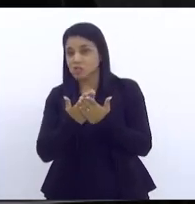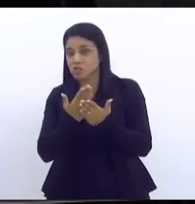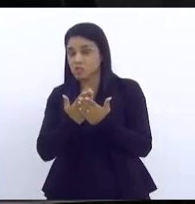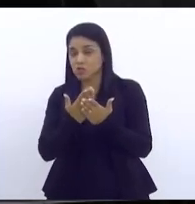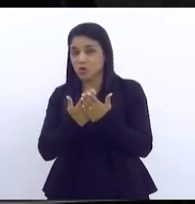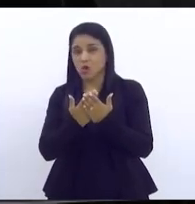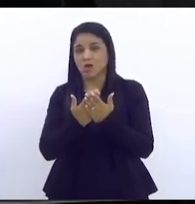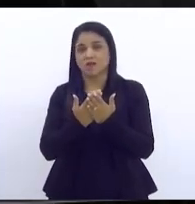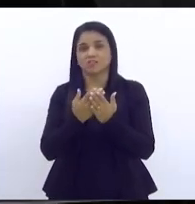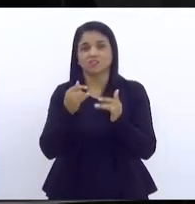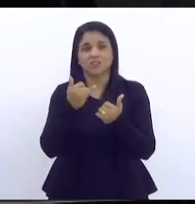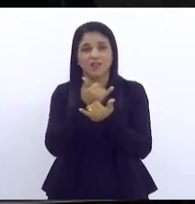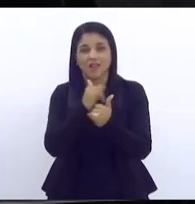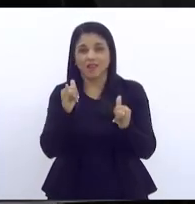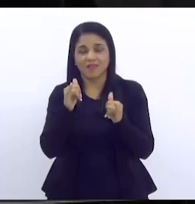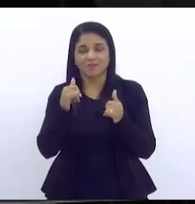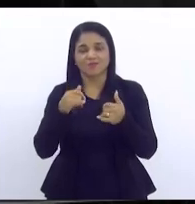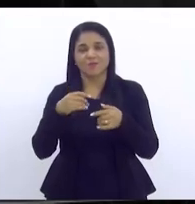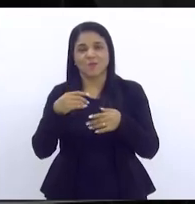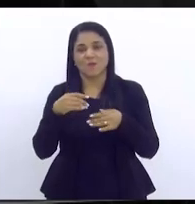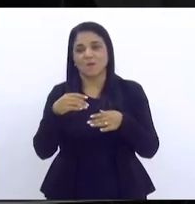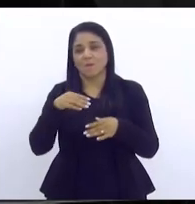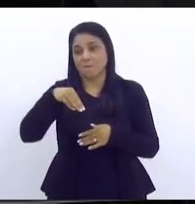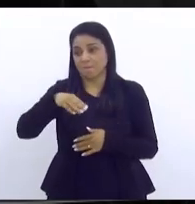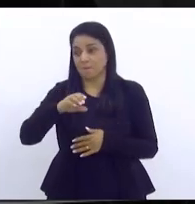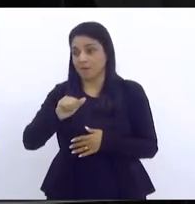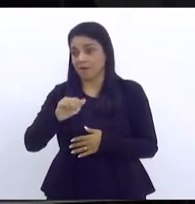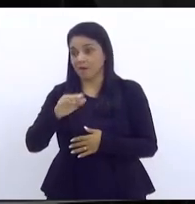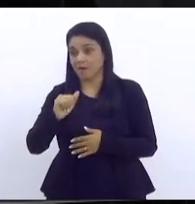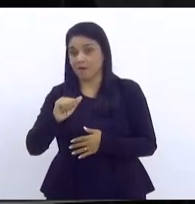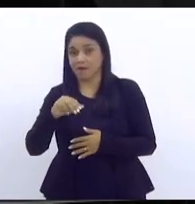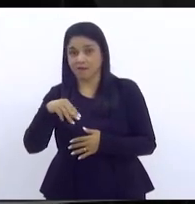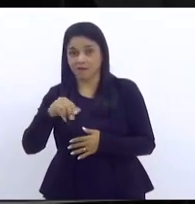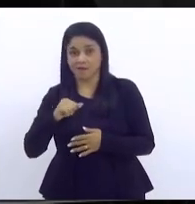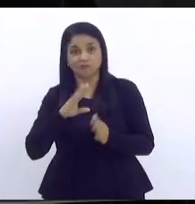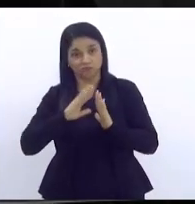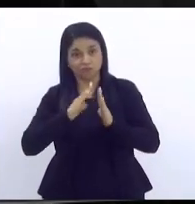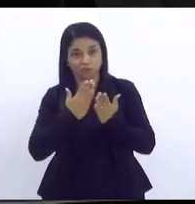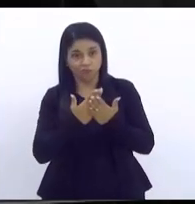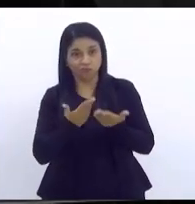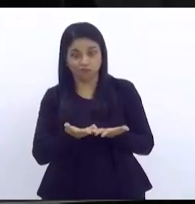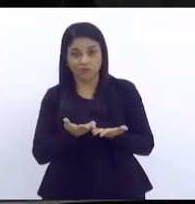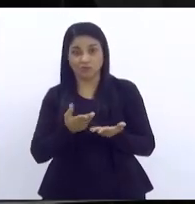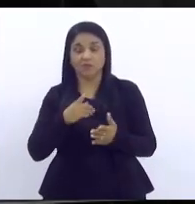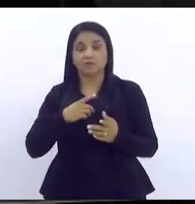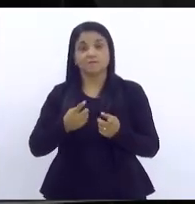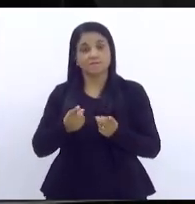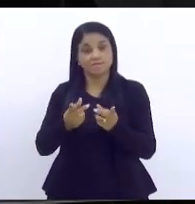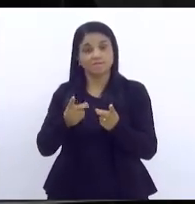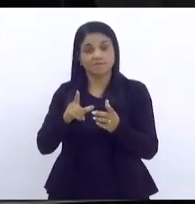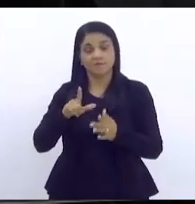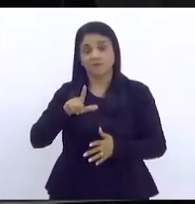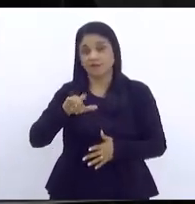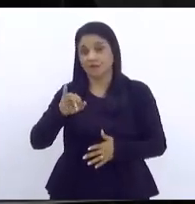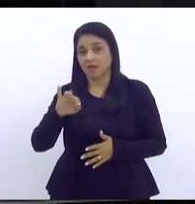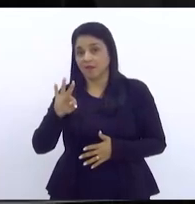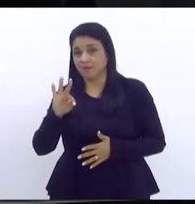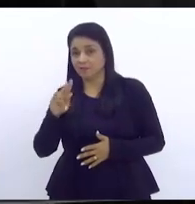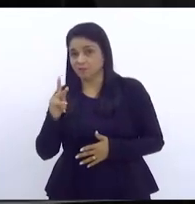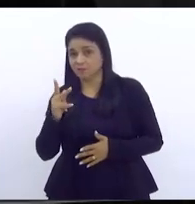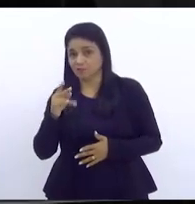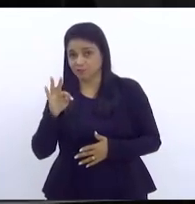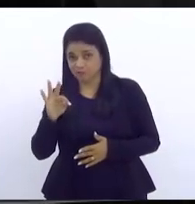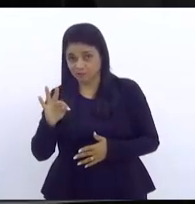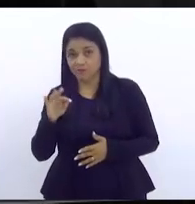eletromecânica Cadê essa escola na privatização da Light do setor elétrico era